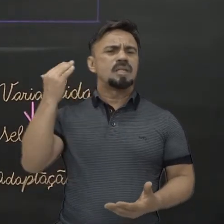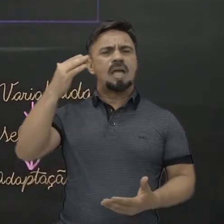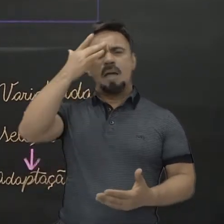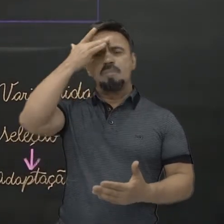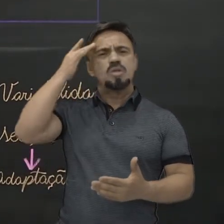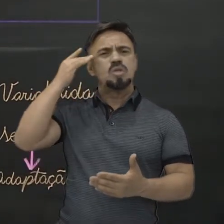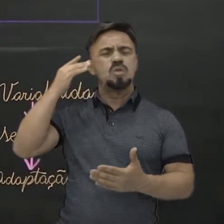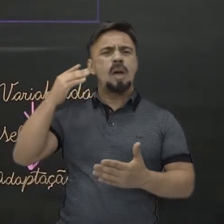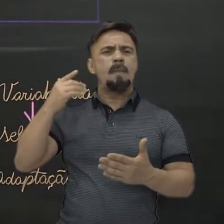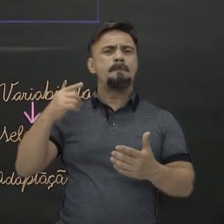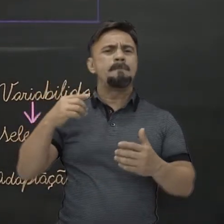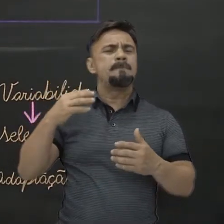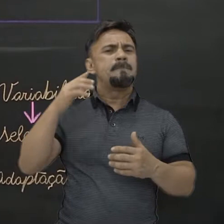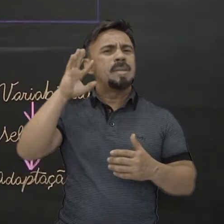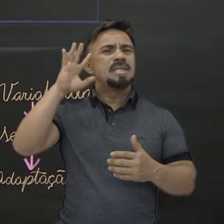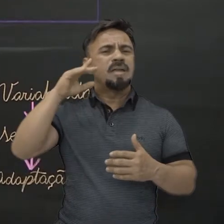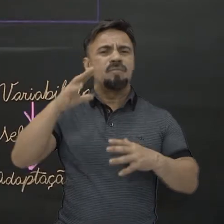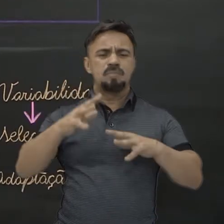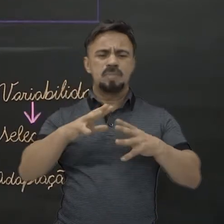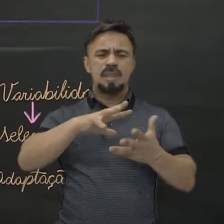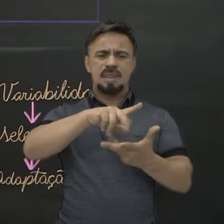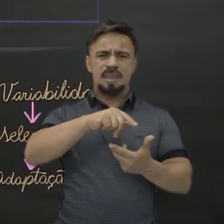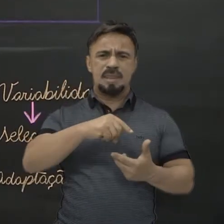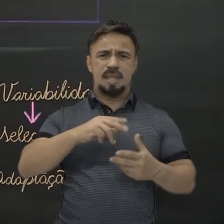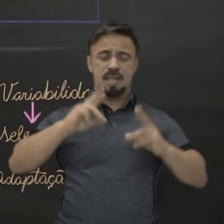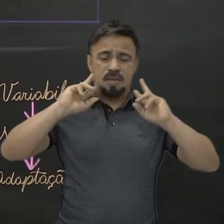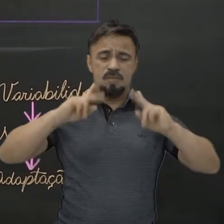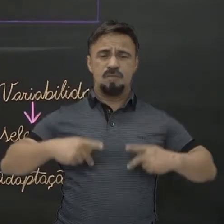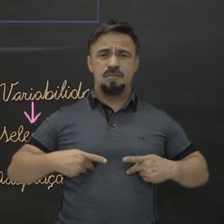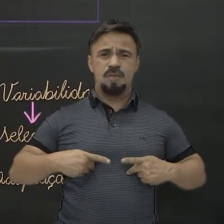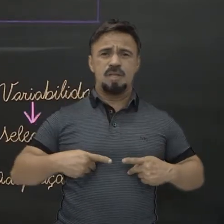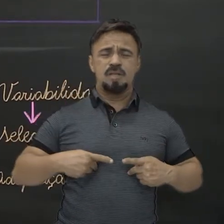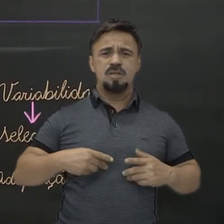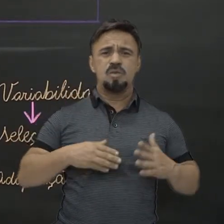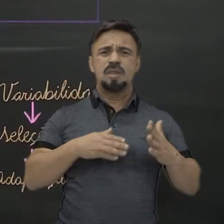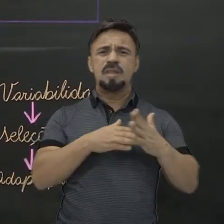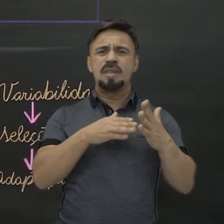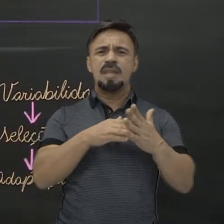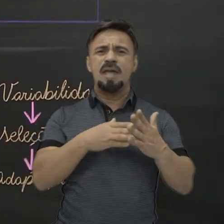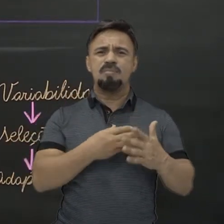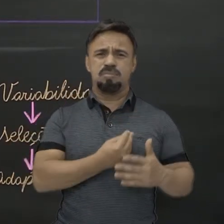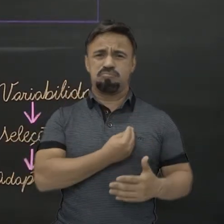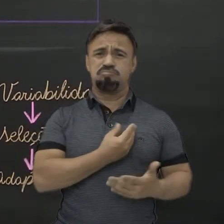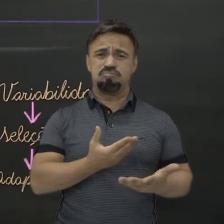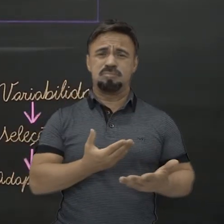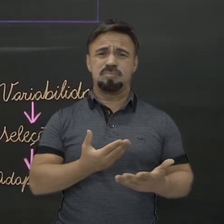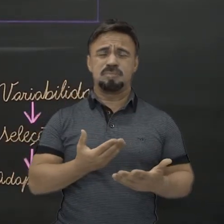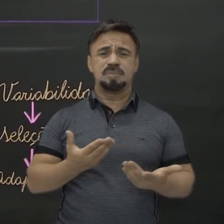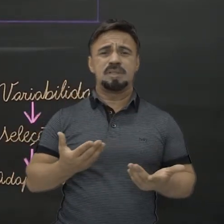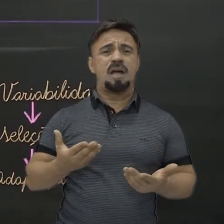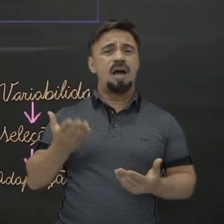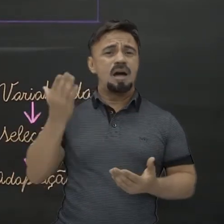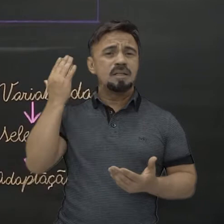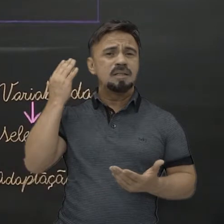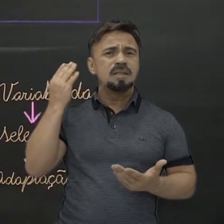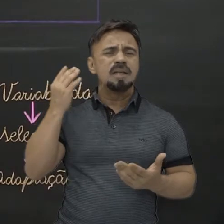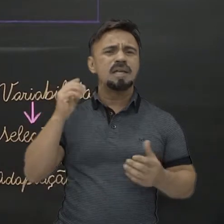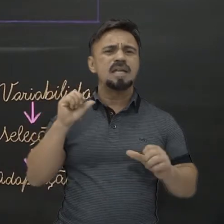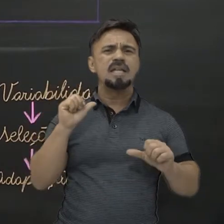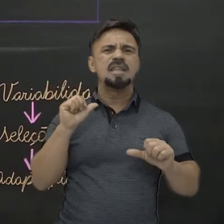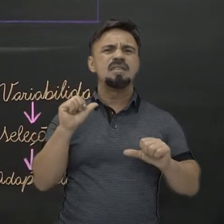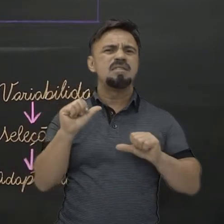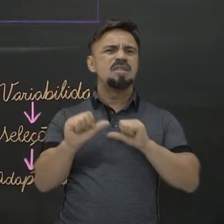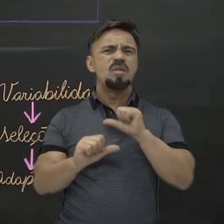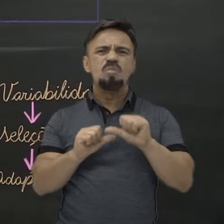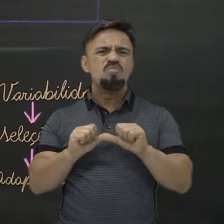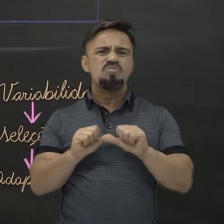tempo muito curto e que os seres vivos, eles eram sempre como eles eram. A ideia do fixismo, que não havia mudança entre